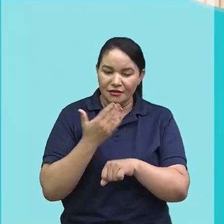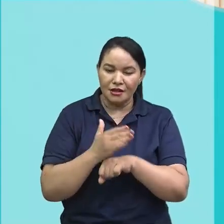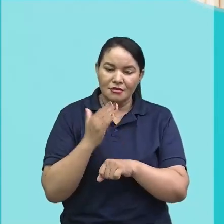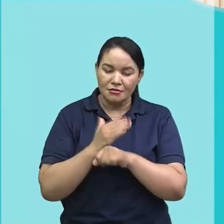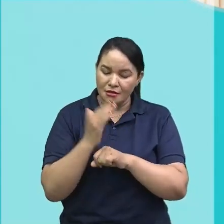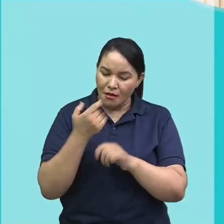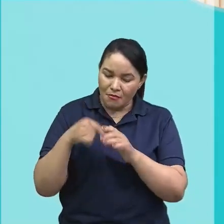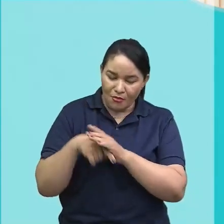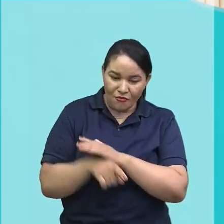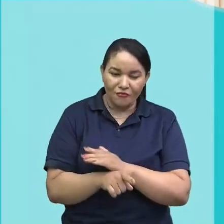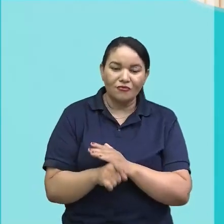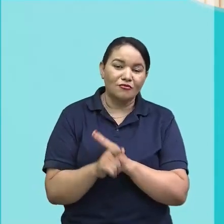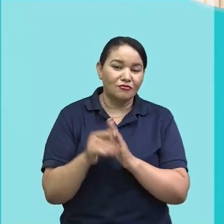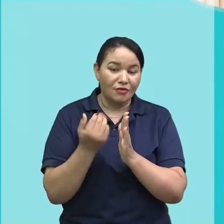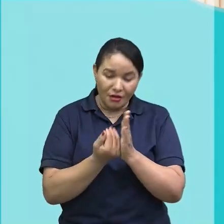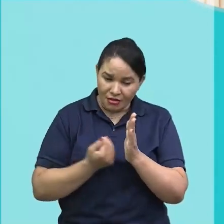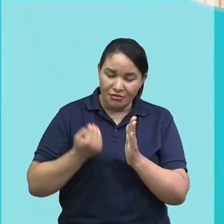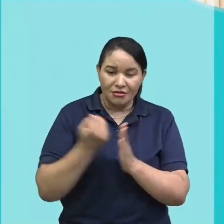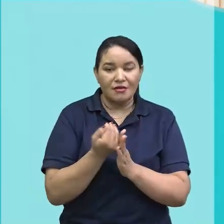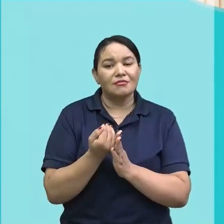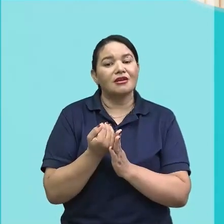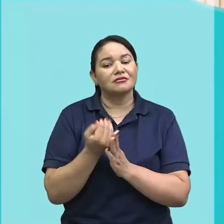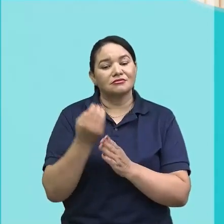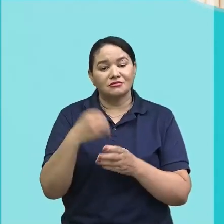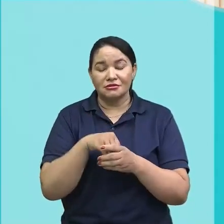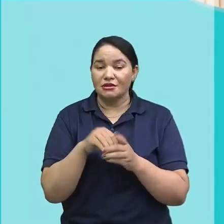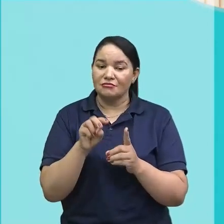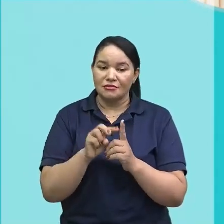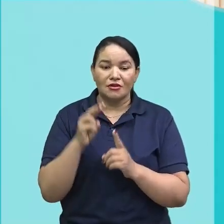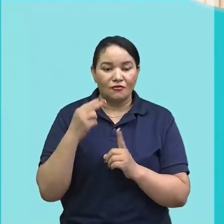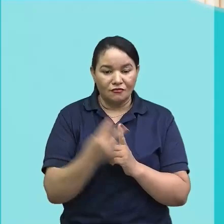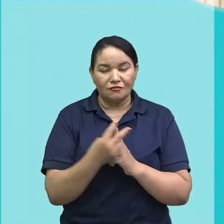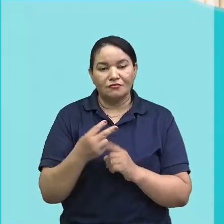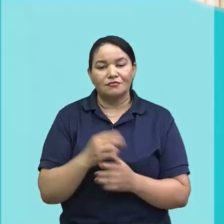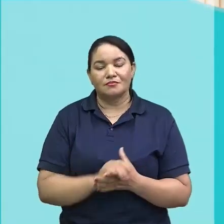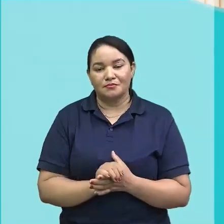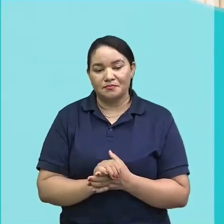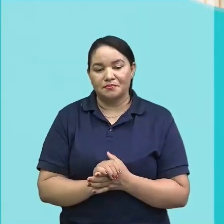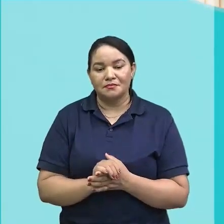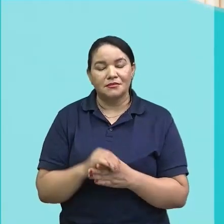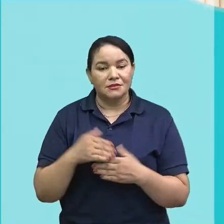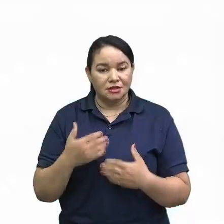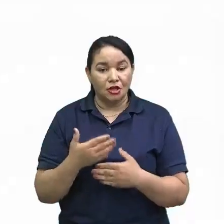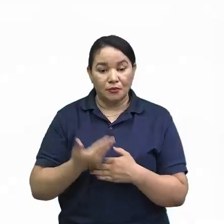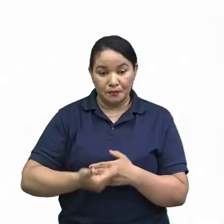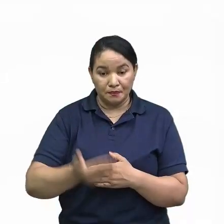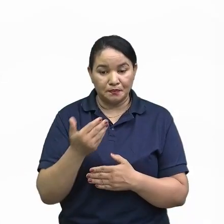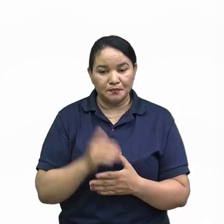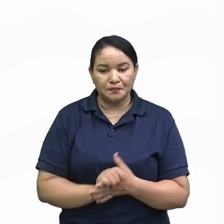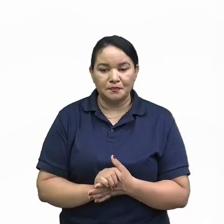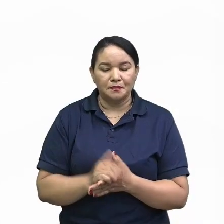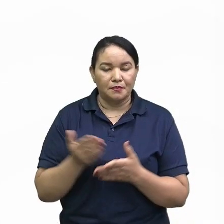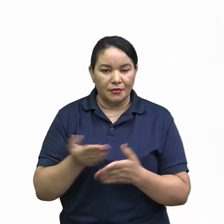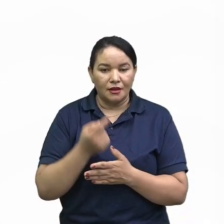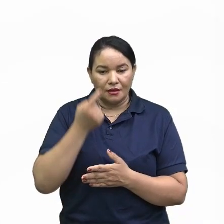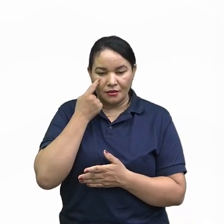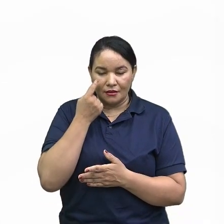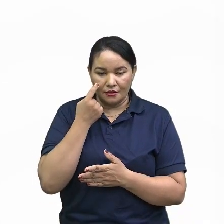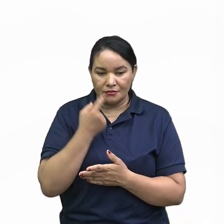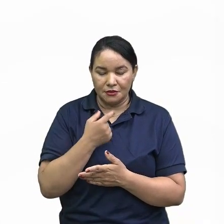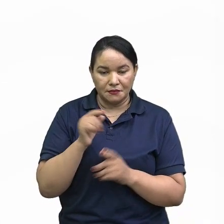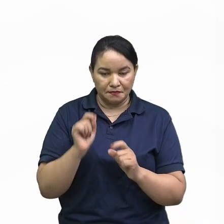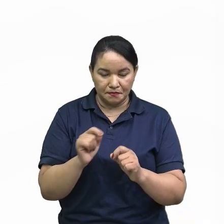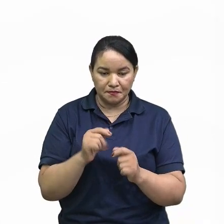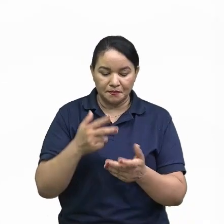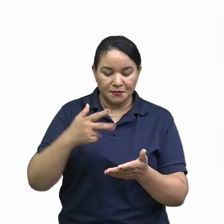aprender mais dentro daquela perspectiva, dentro daquela ótica, tudo bem? Então vamos avançar e ver que a dança